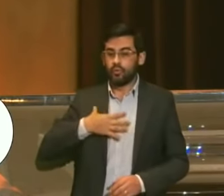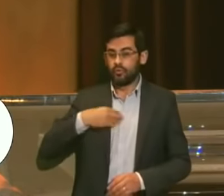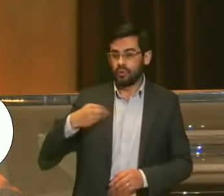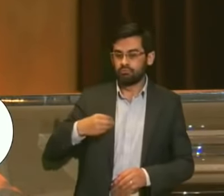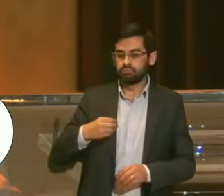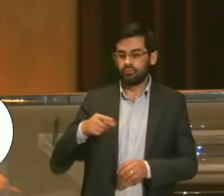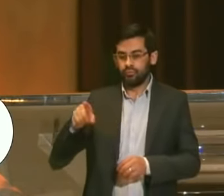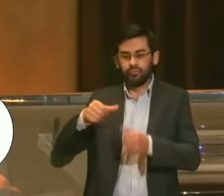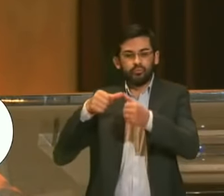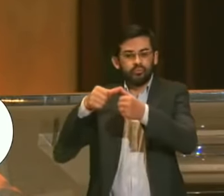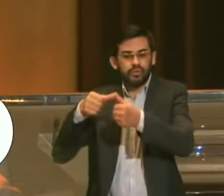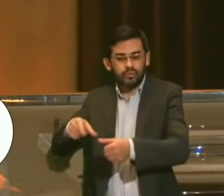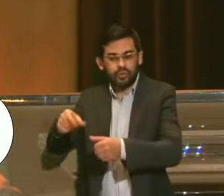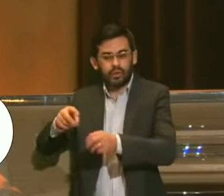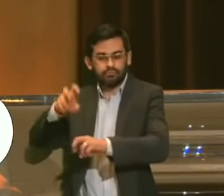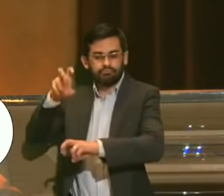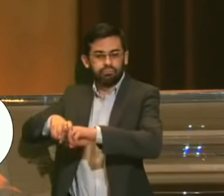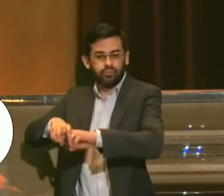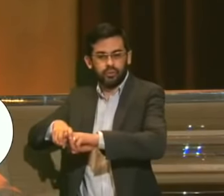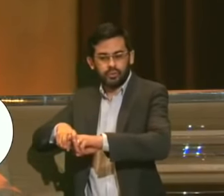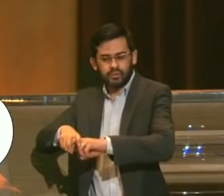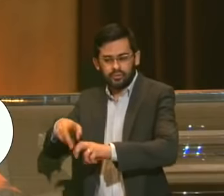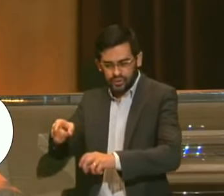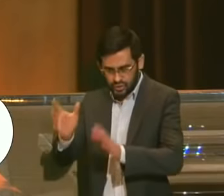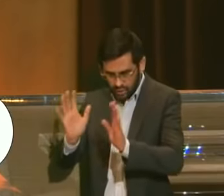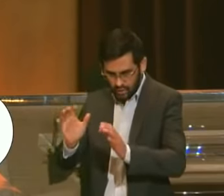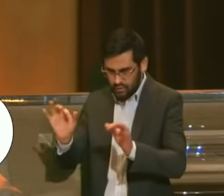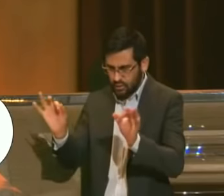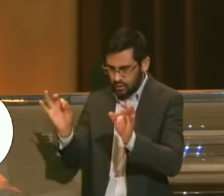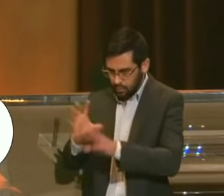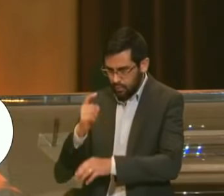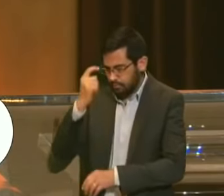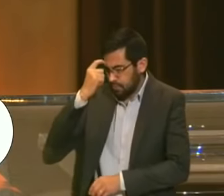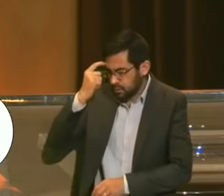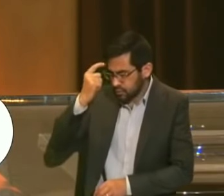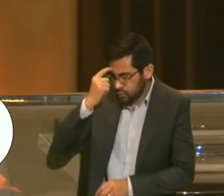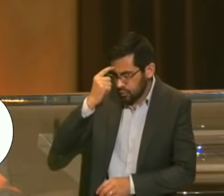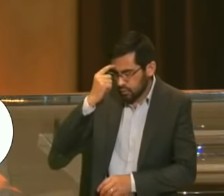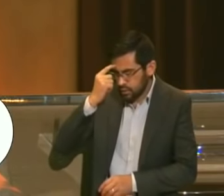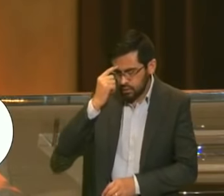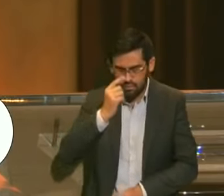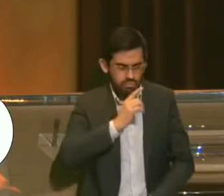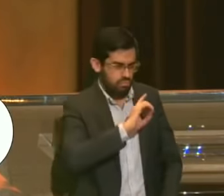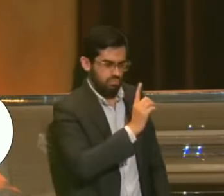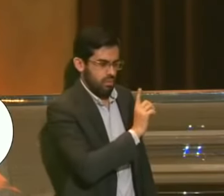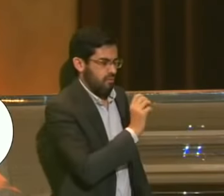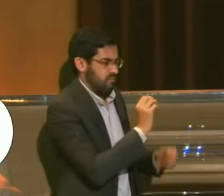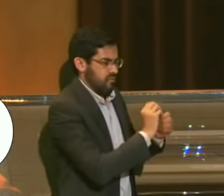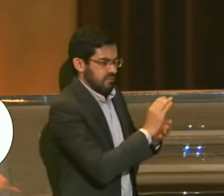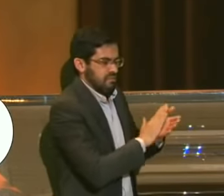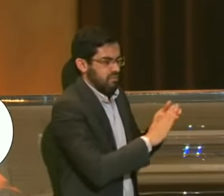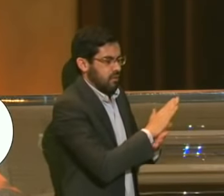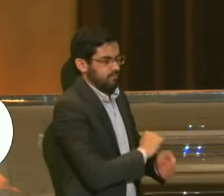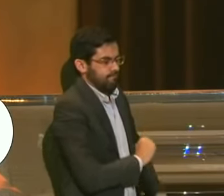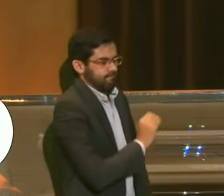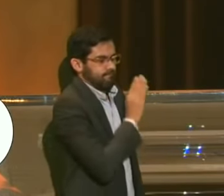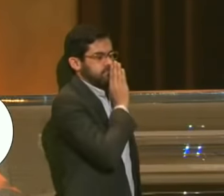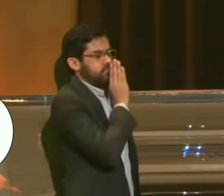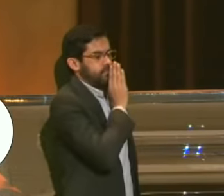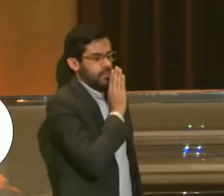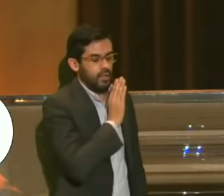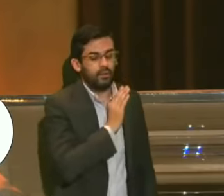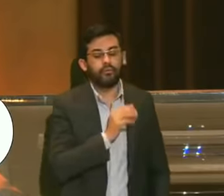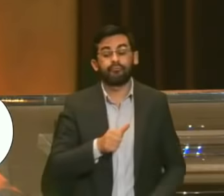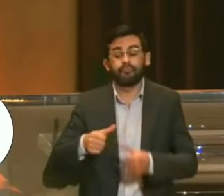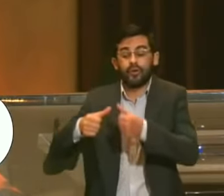castigo. Aí assim, você já está pronta para... Ele falou, não vou fazer isso. Então